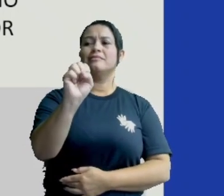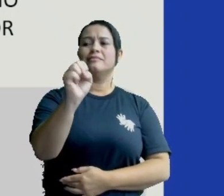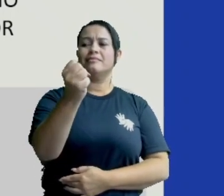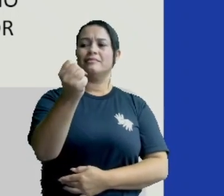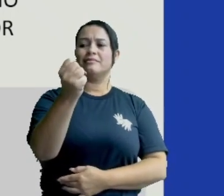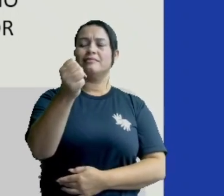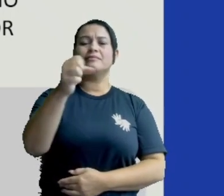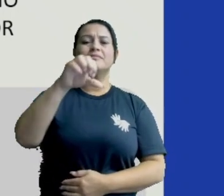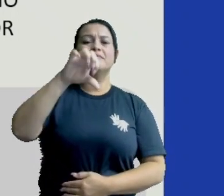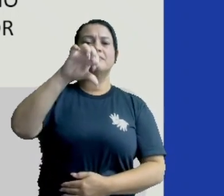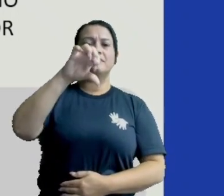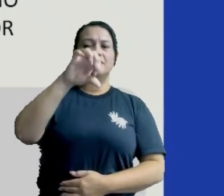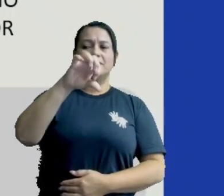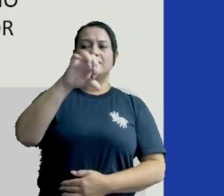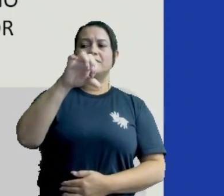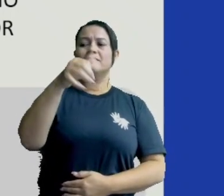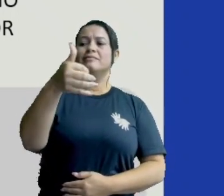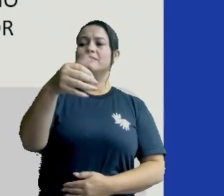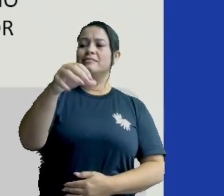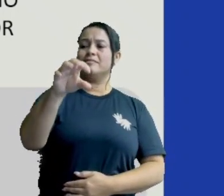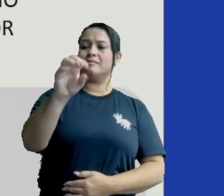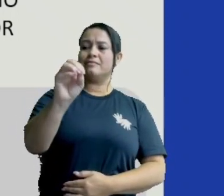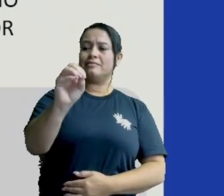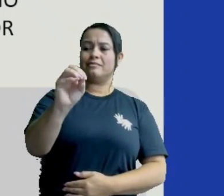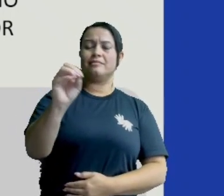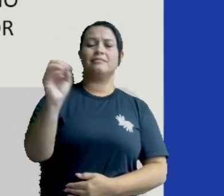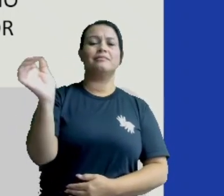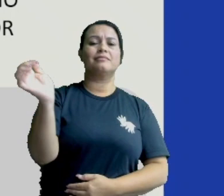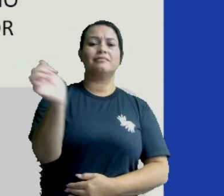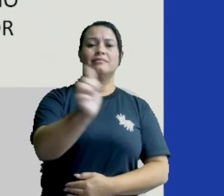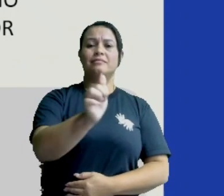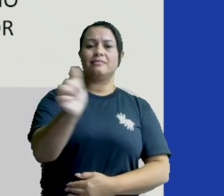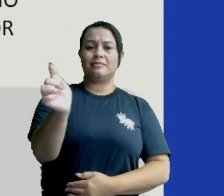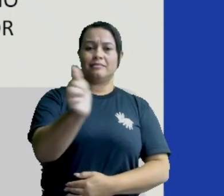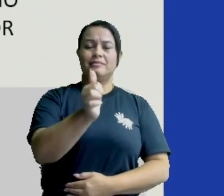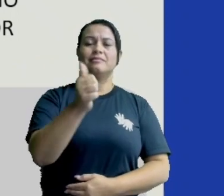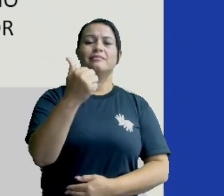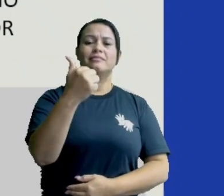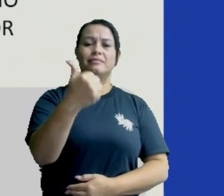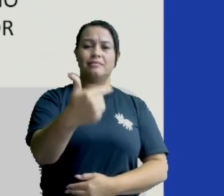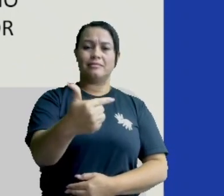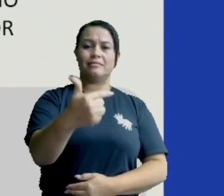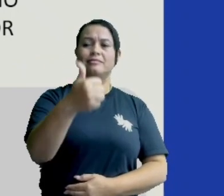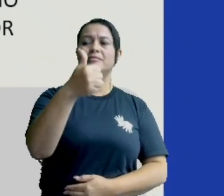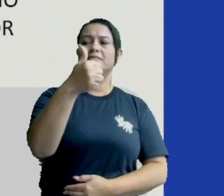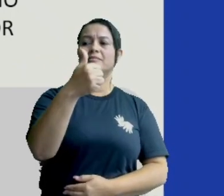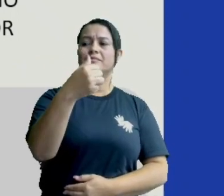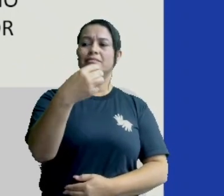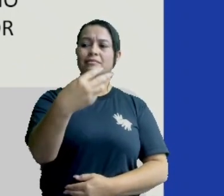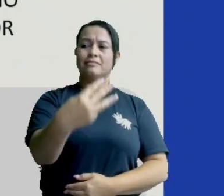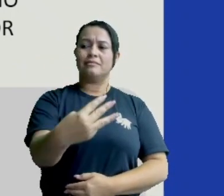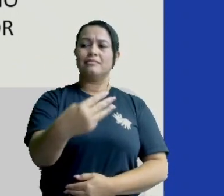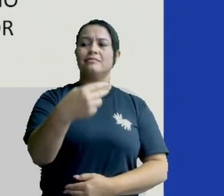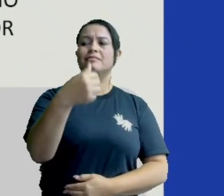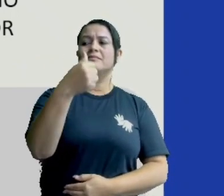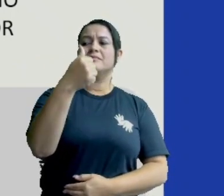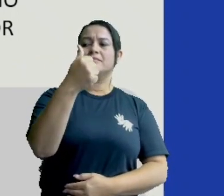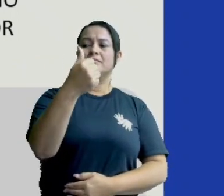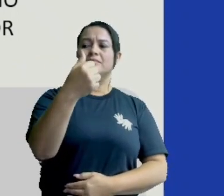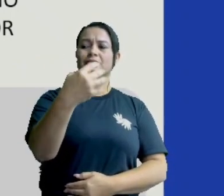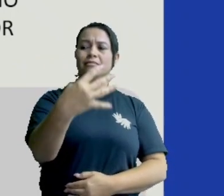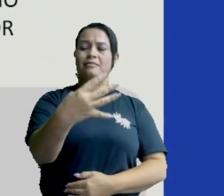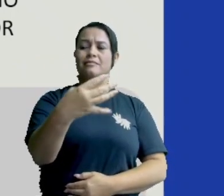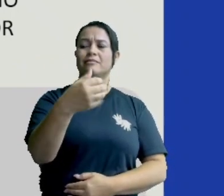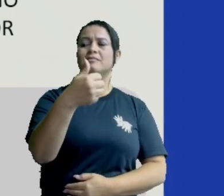7, 8, 9, 10, 11, 12,